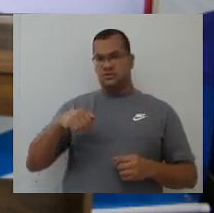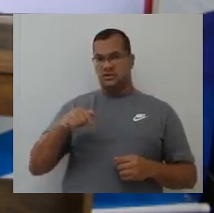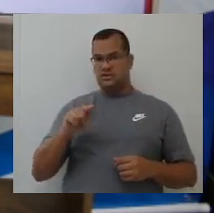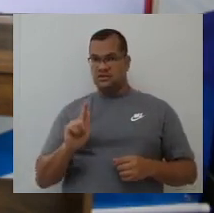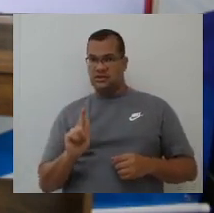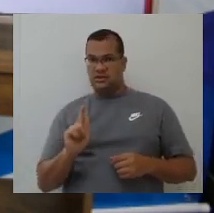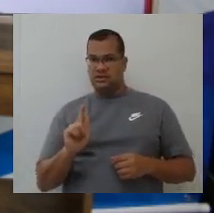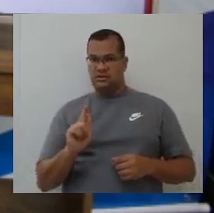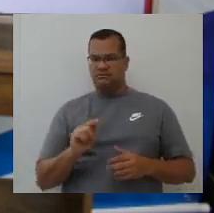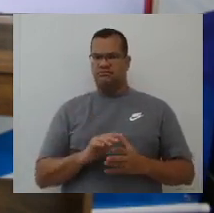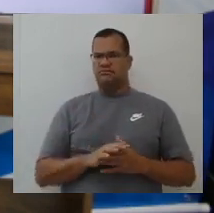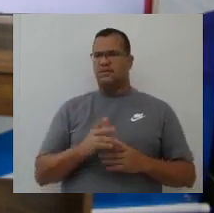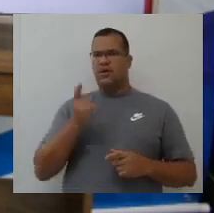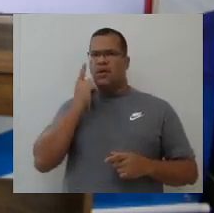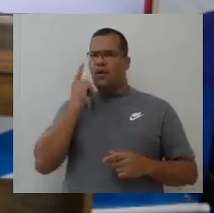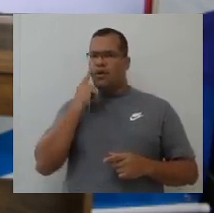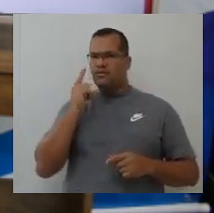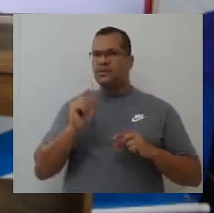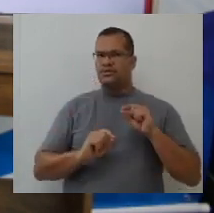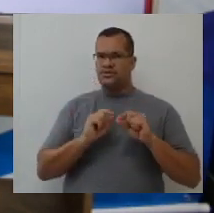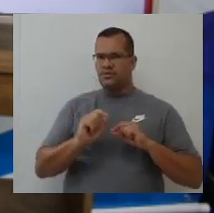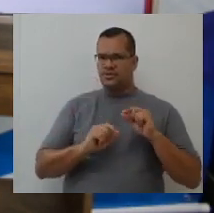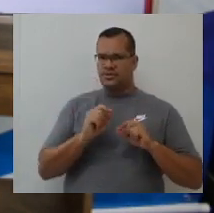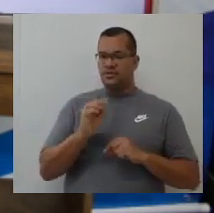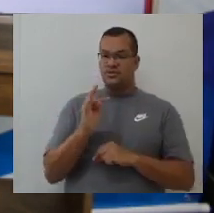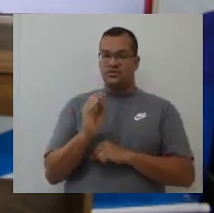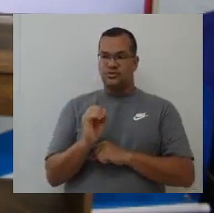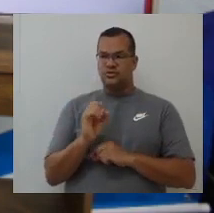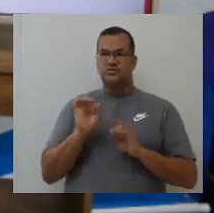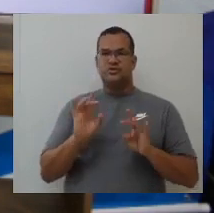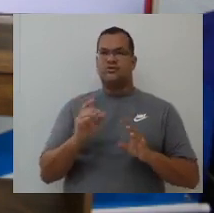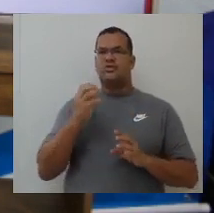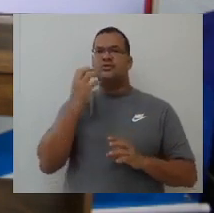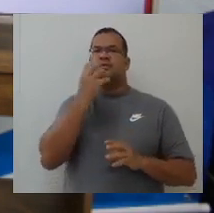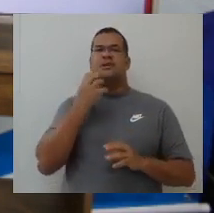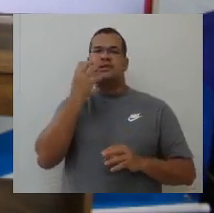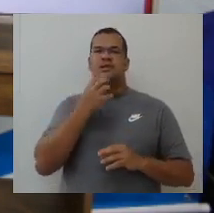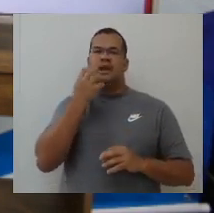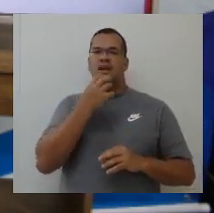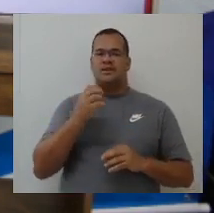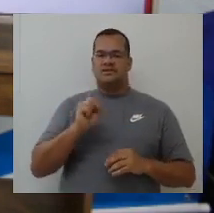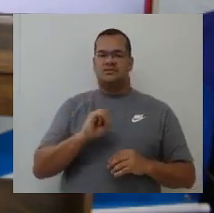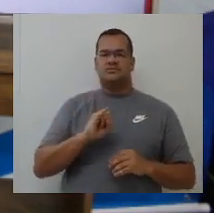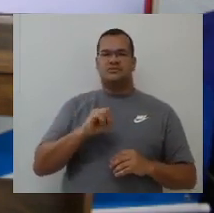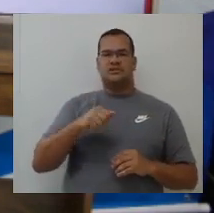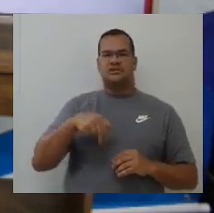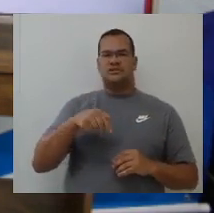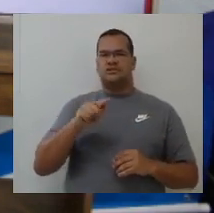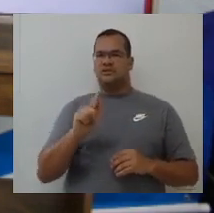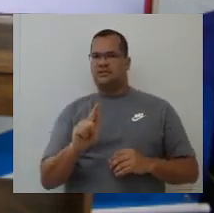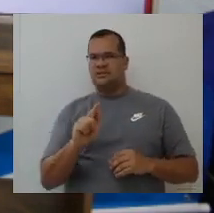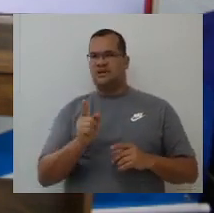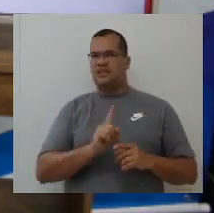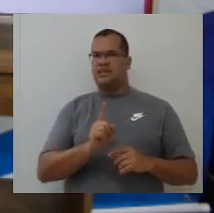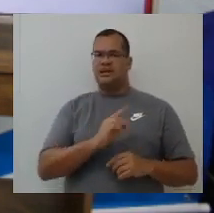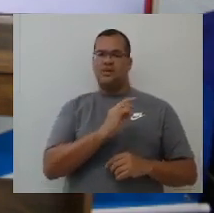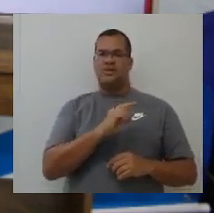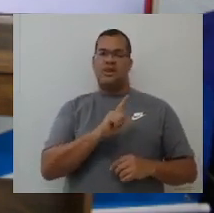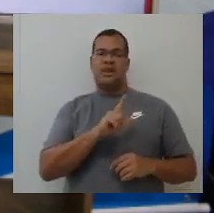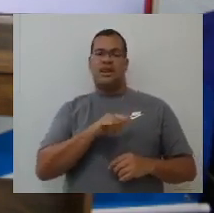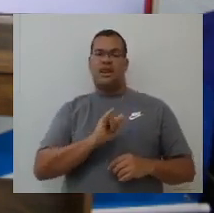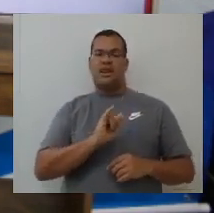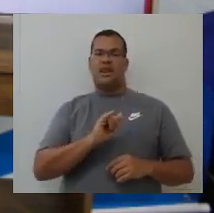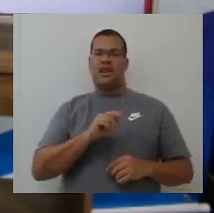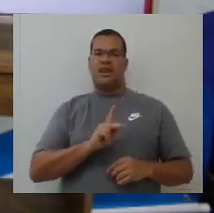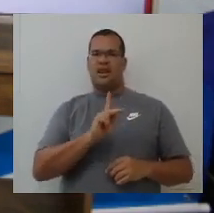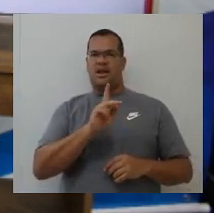to sing. Observa que o to foi somente antes do verbo cantar, sing, e não antes do verbo like, porque está conjugado.